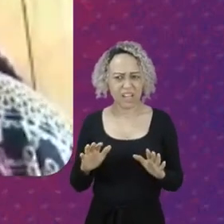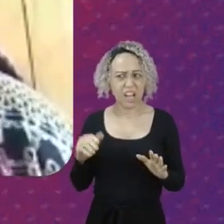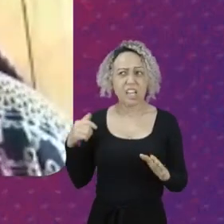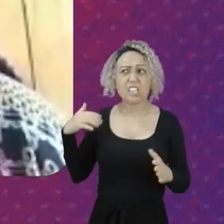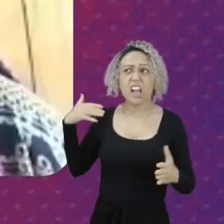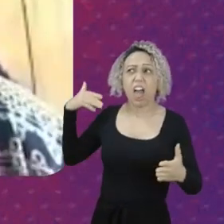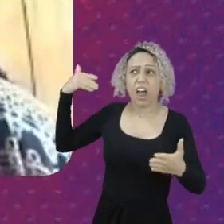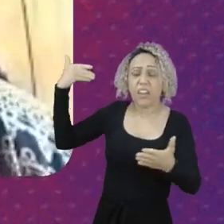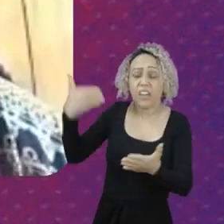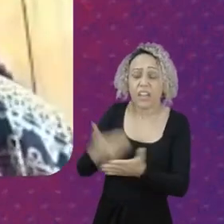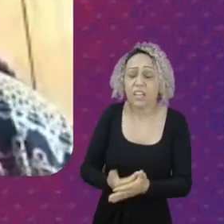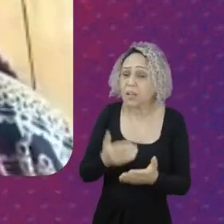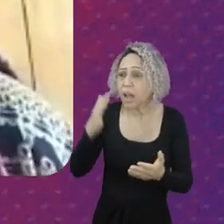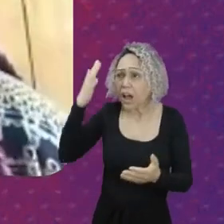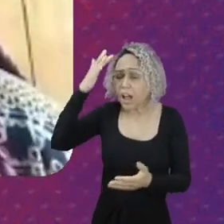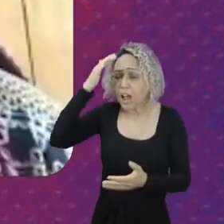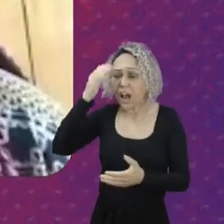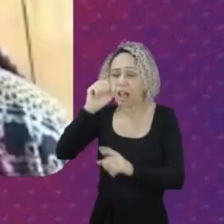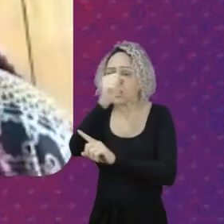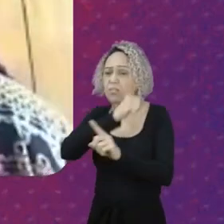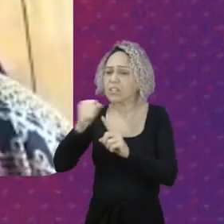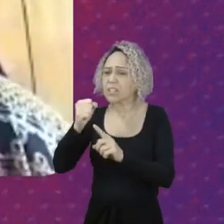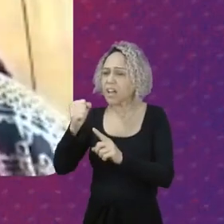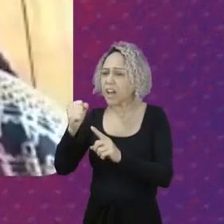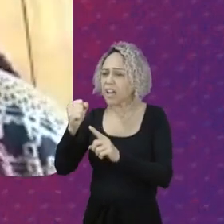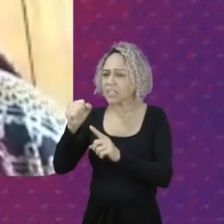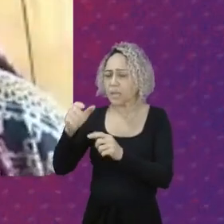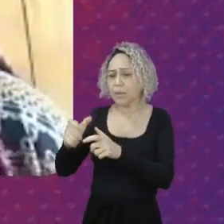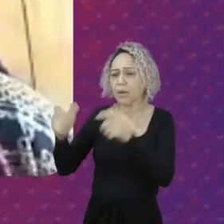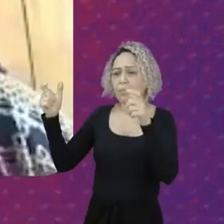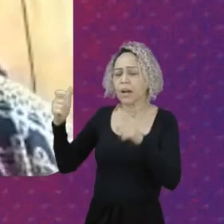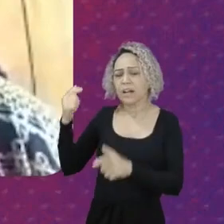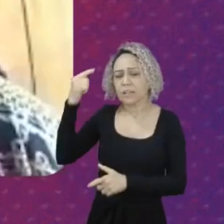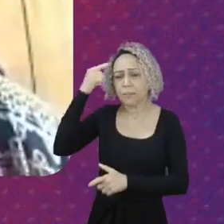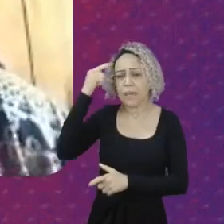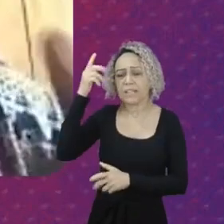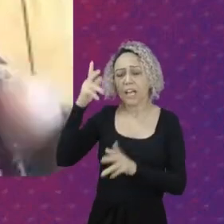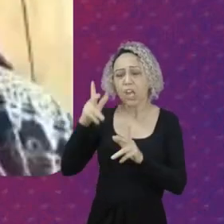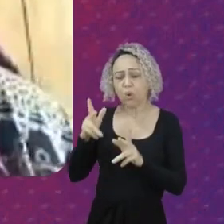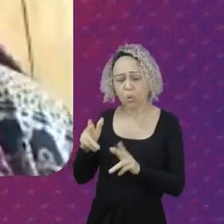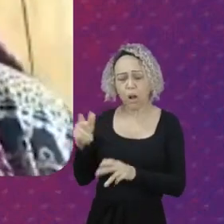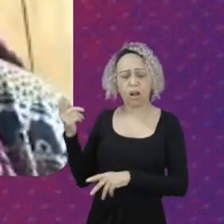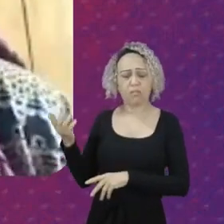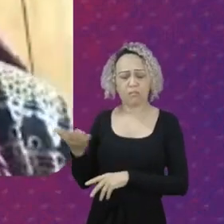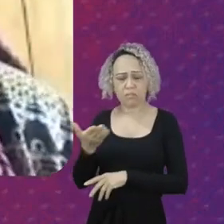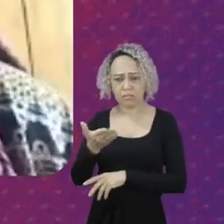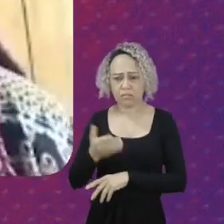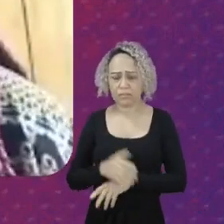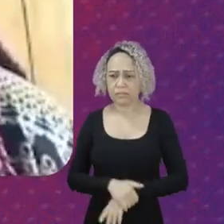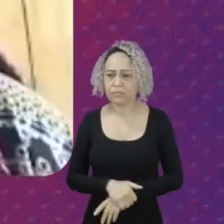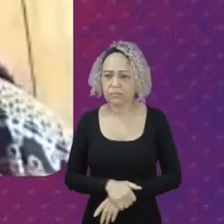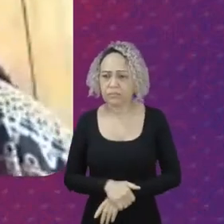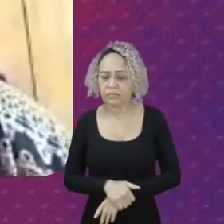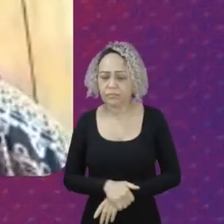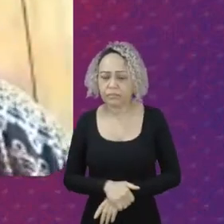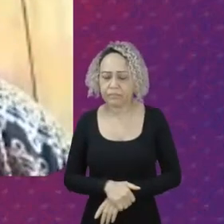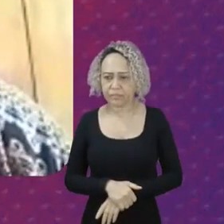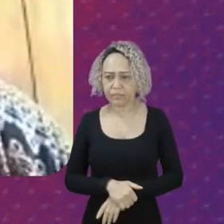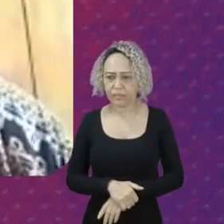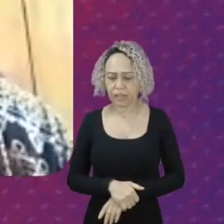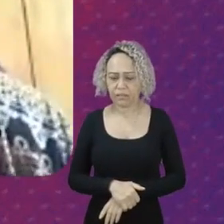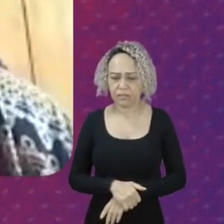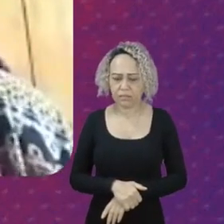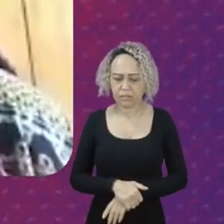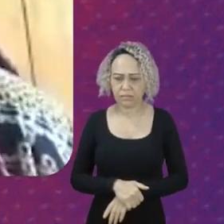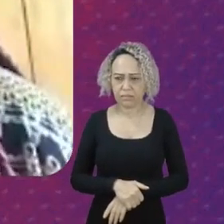uma ideia da importância hoje de se discutir nos territórios,